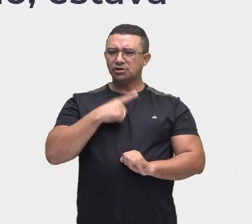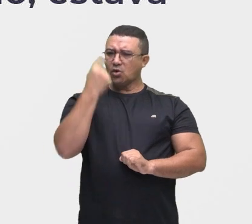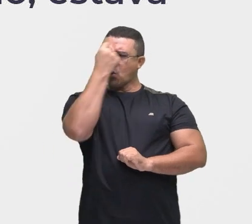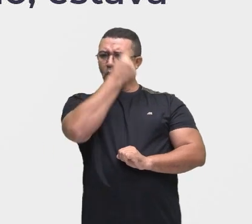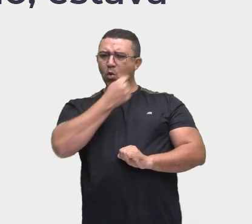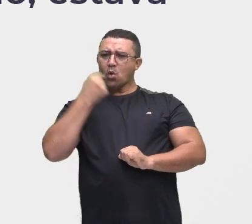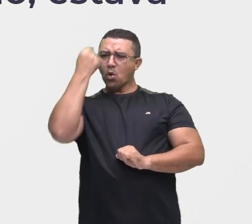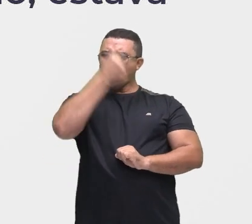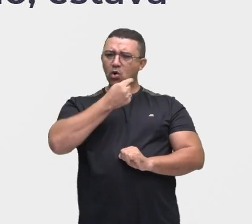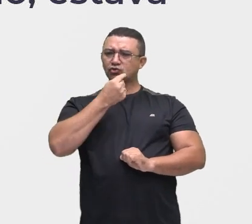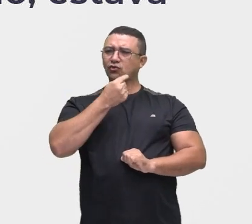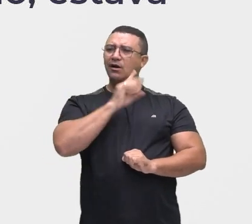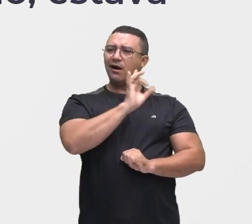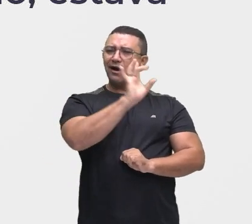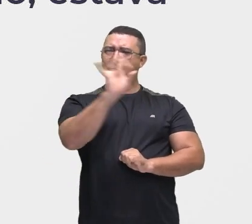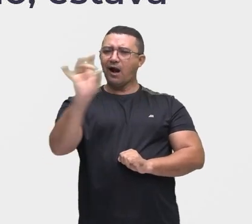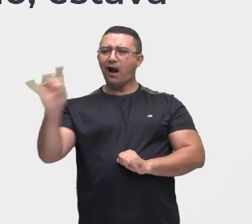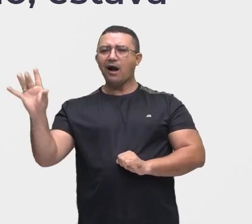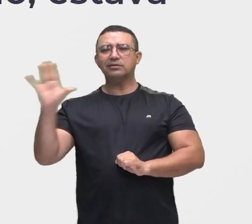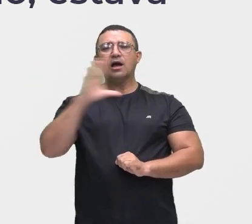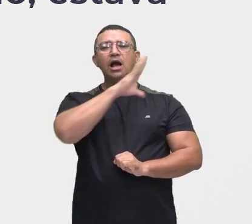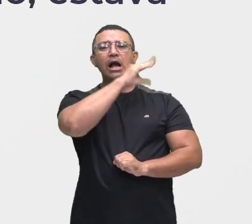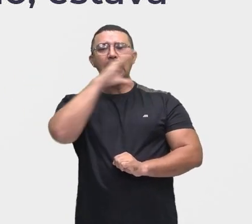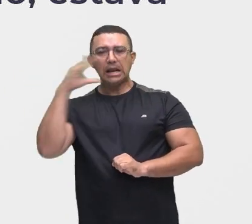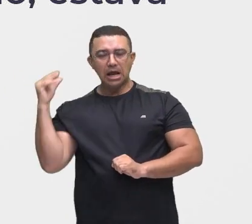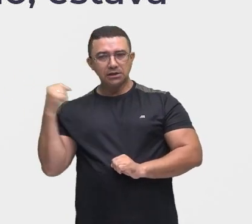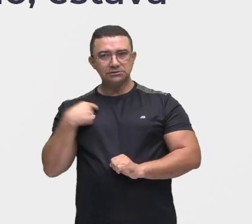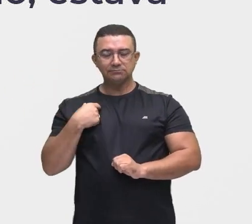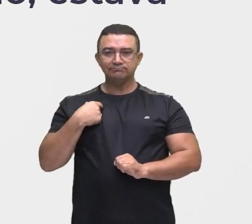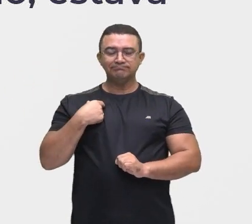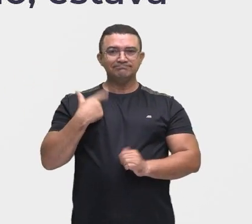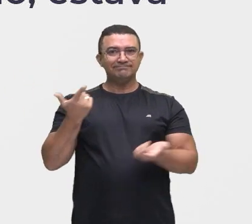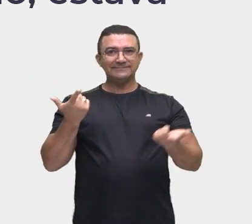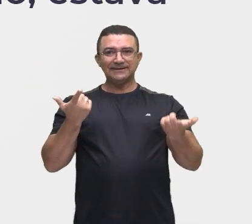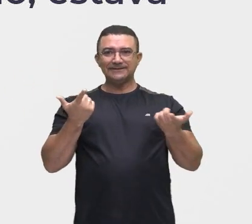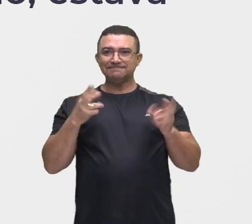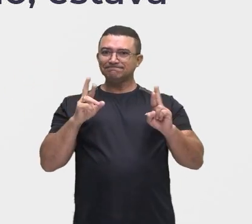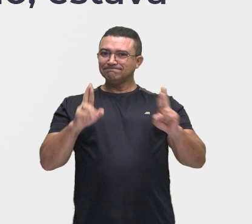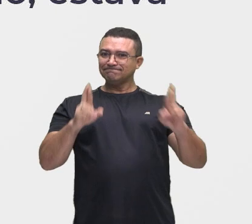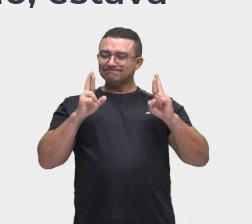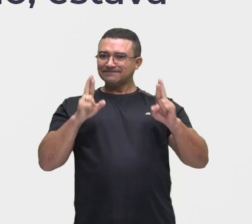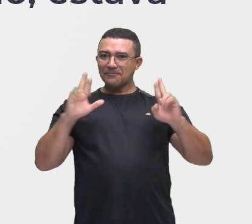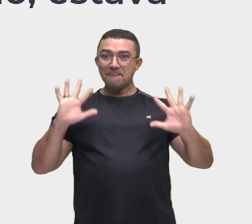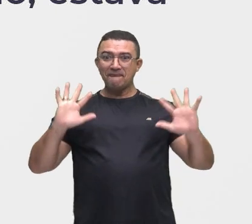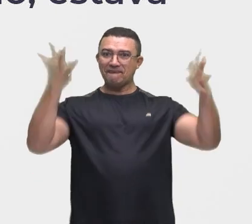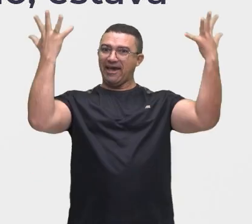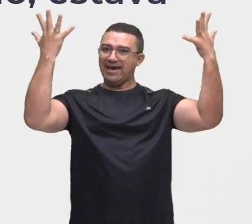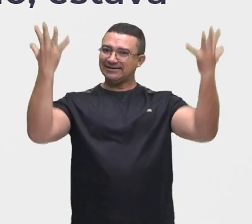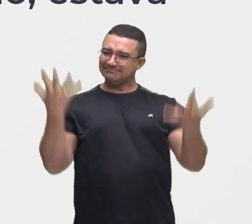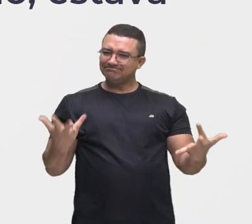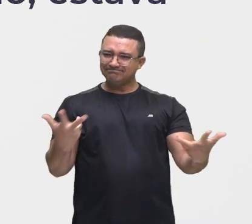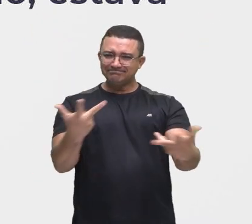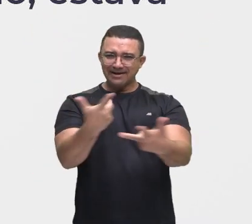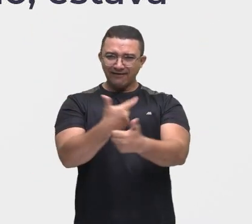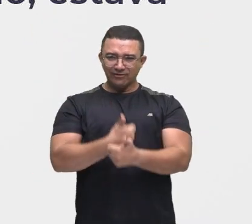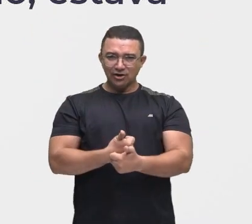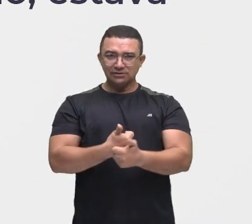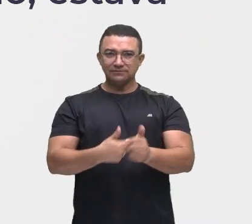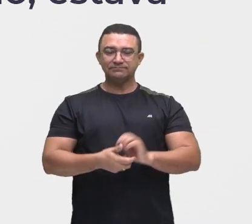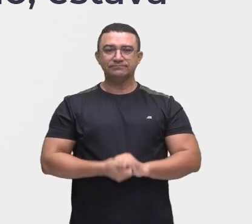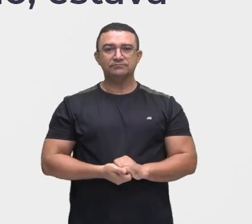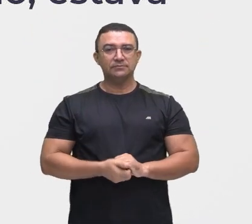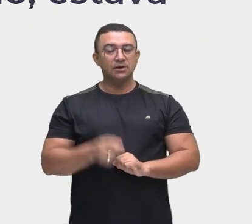a expectativa de uma festa maravilhosa. Essa é a ideia principal aí, não é? Veja então